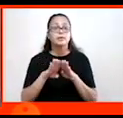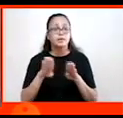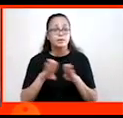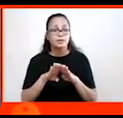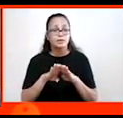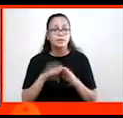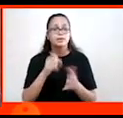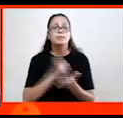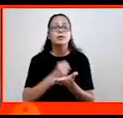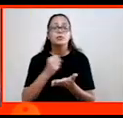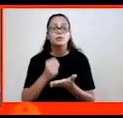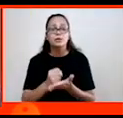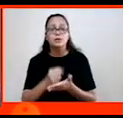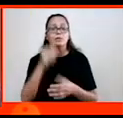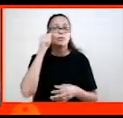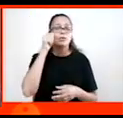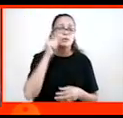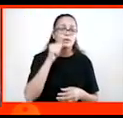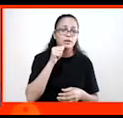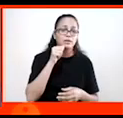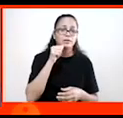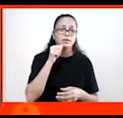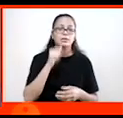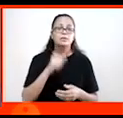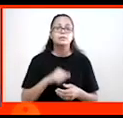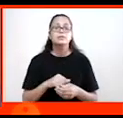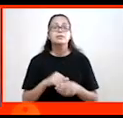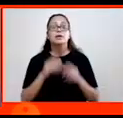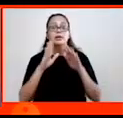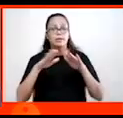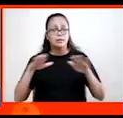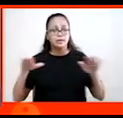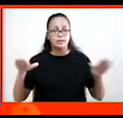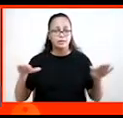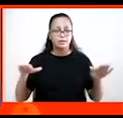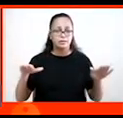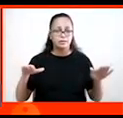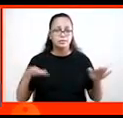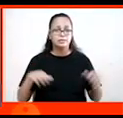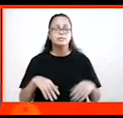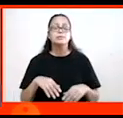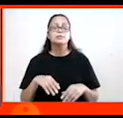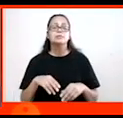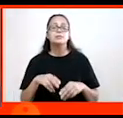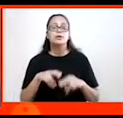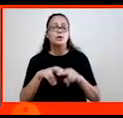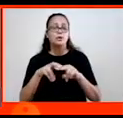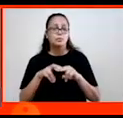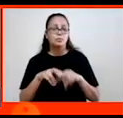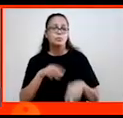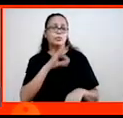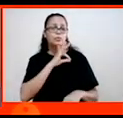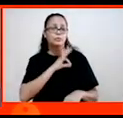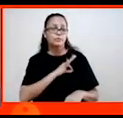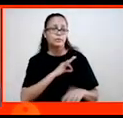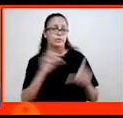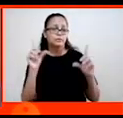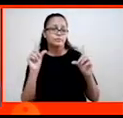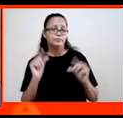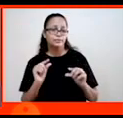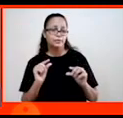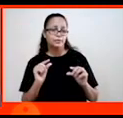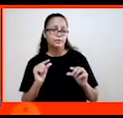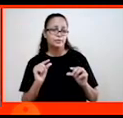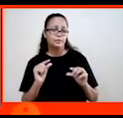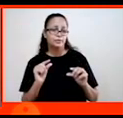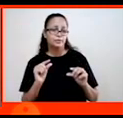por exemplo, o trabalho infantil é proibido, ele é permitido, o trabalho infantil, né, é aquele abaixo de 14 anos, não